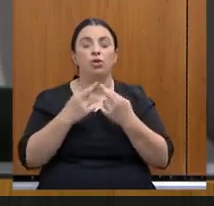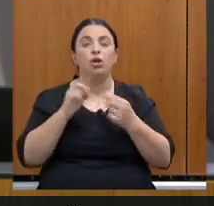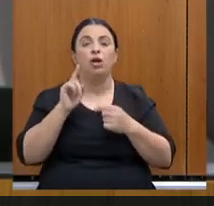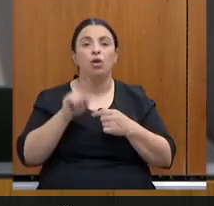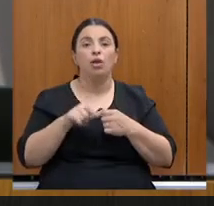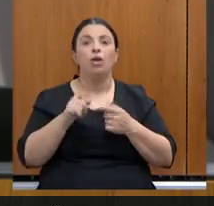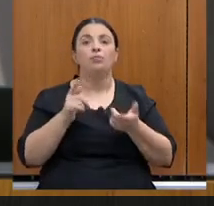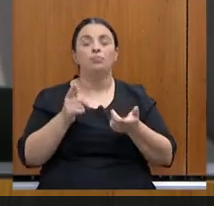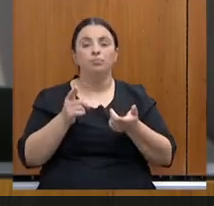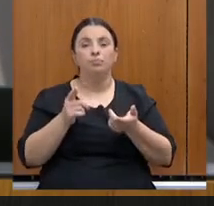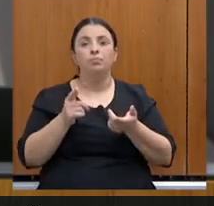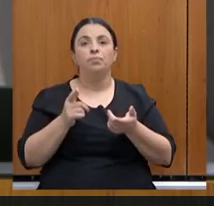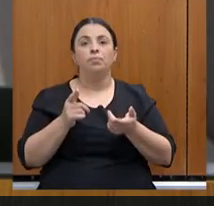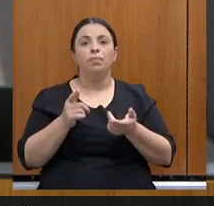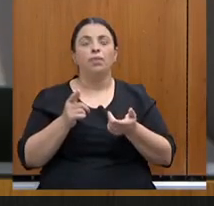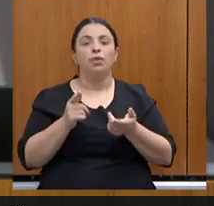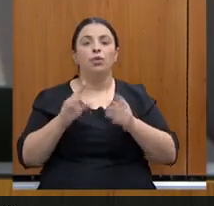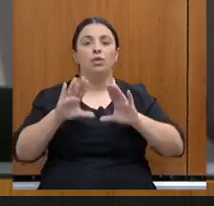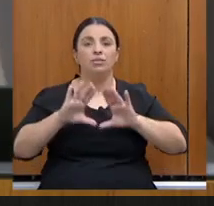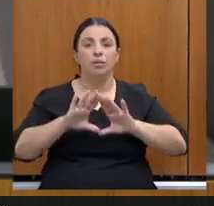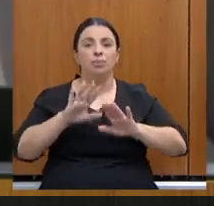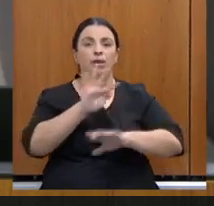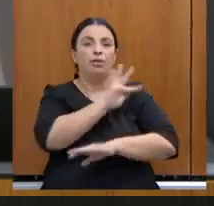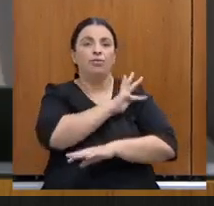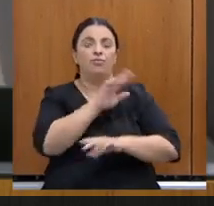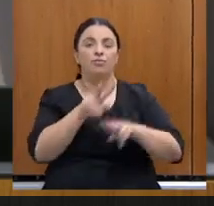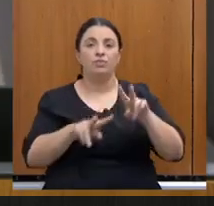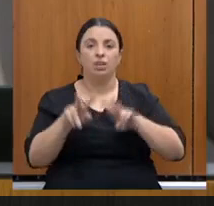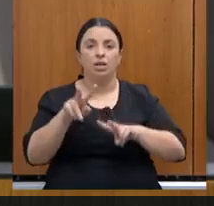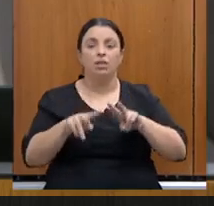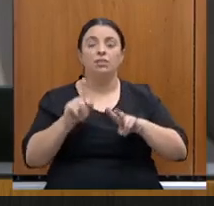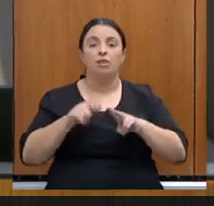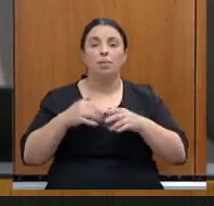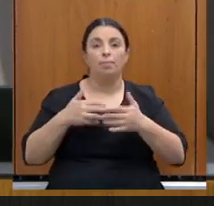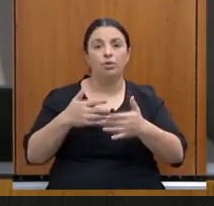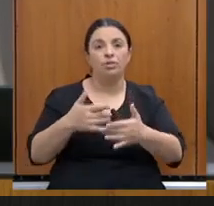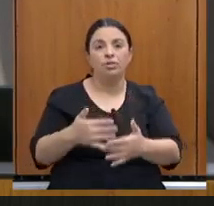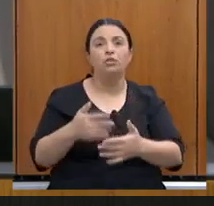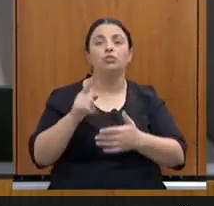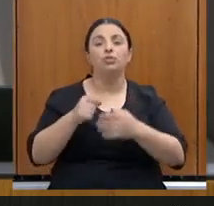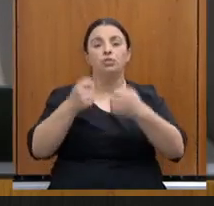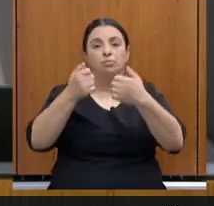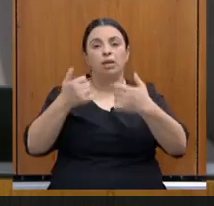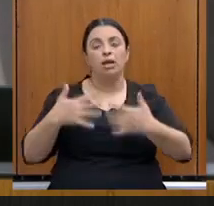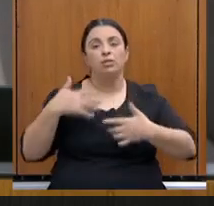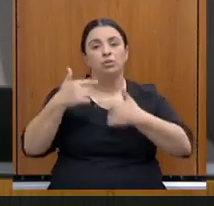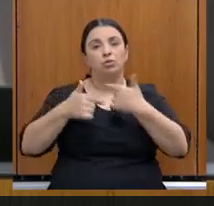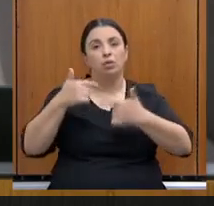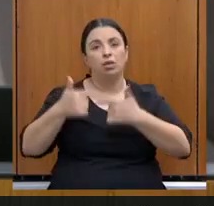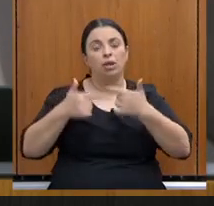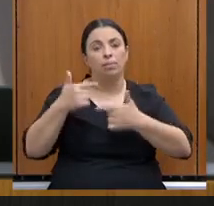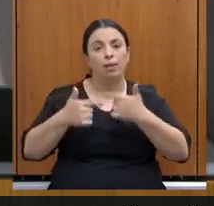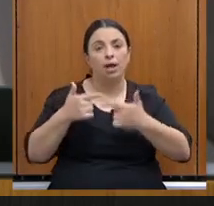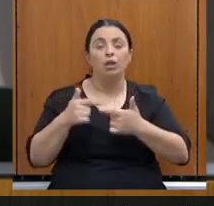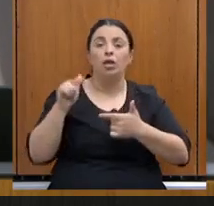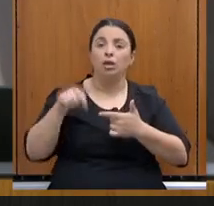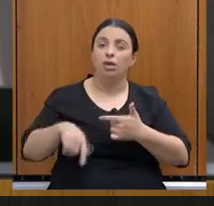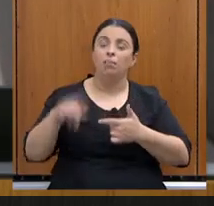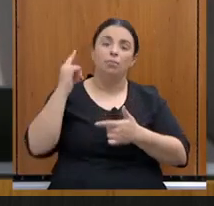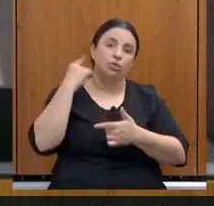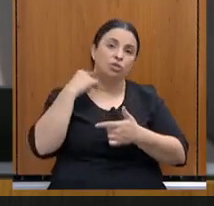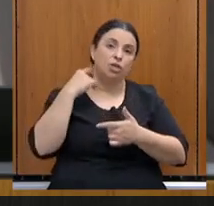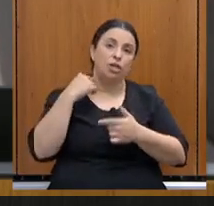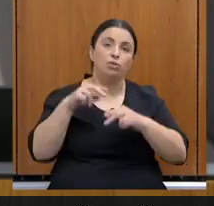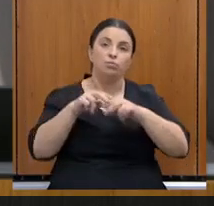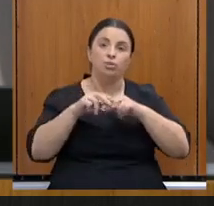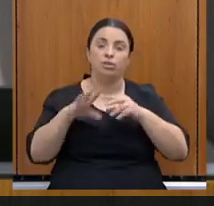realização do Assembleia Fiscaliza, que é processo de prestação de contas instituído em Minas Gerais pela Emenda